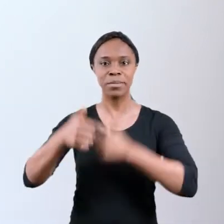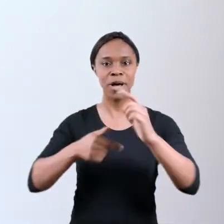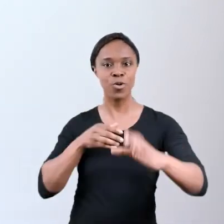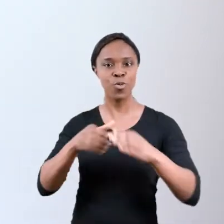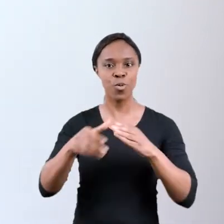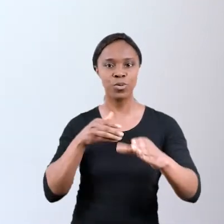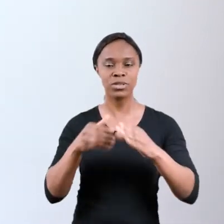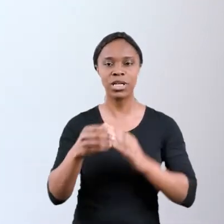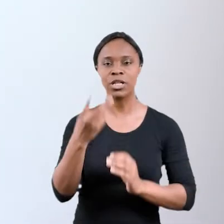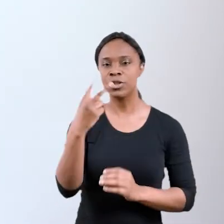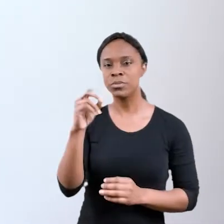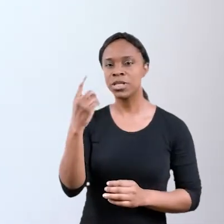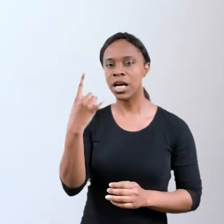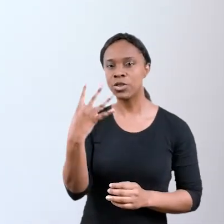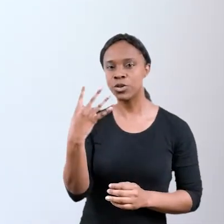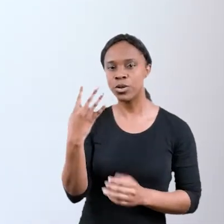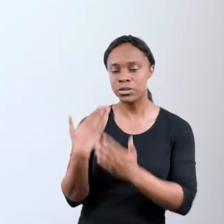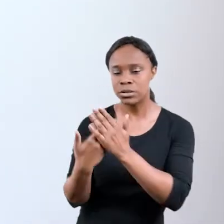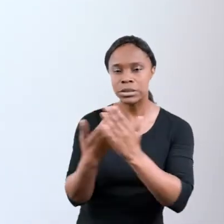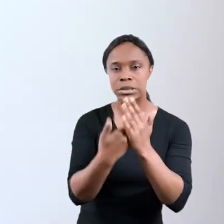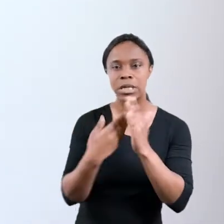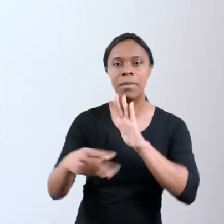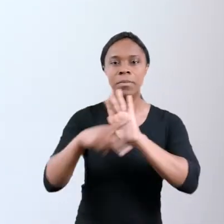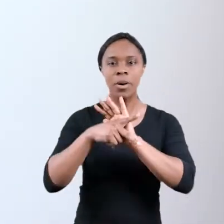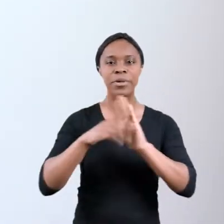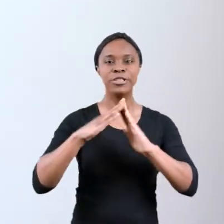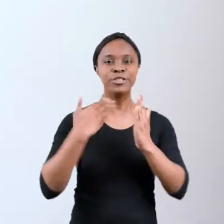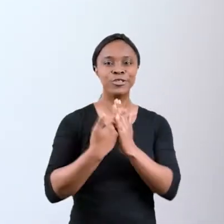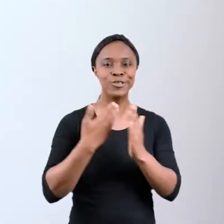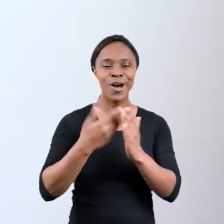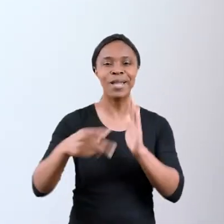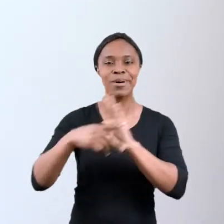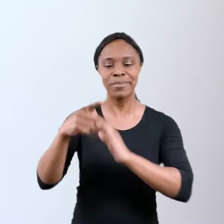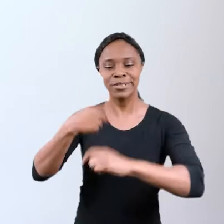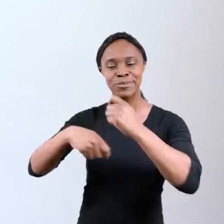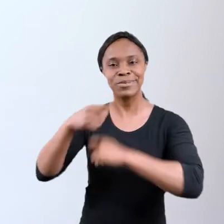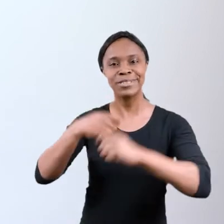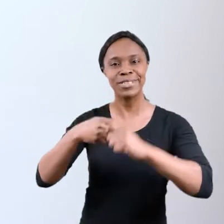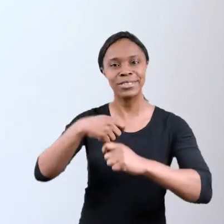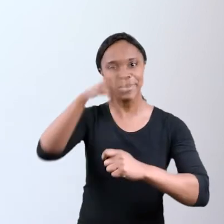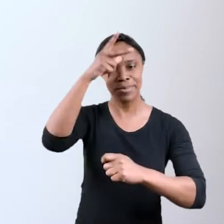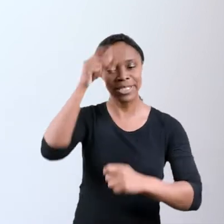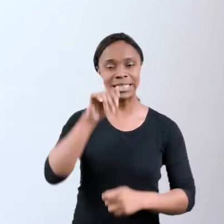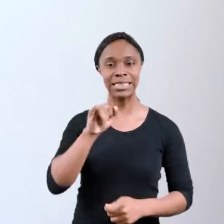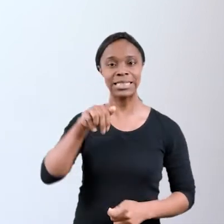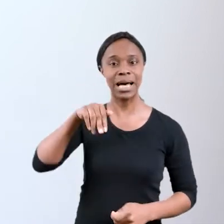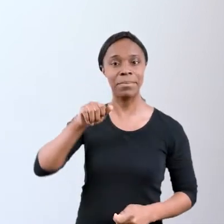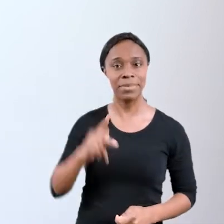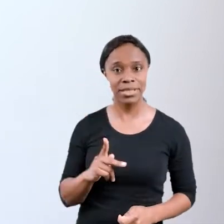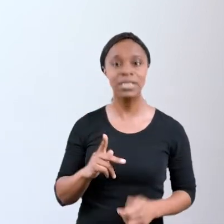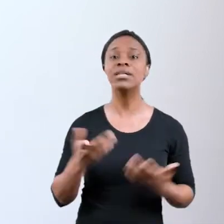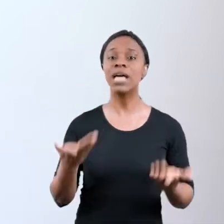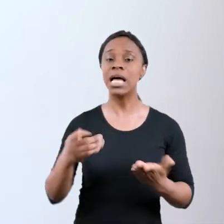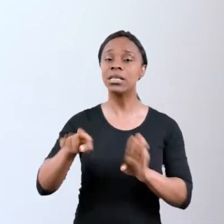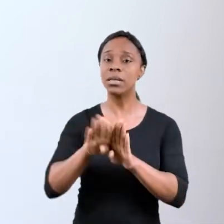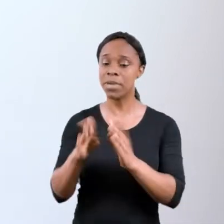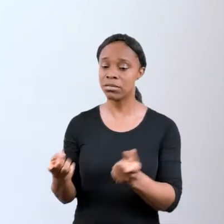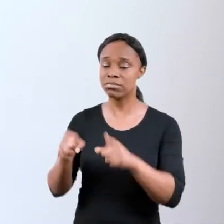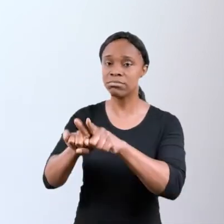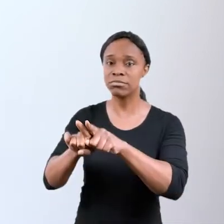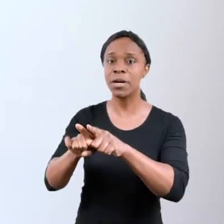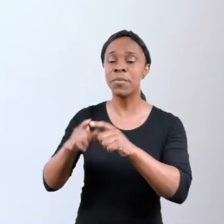realizada em 2014 pela Escola Nacional de Administração Pública, a ENAP, vinculada ao Ministério da